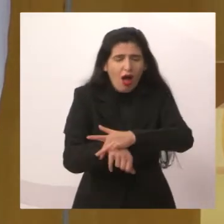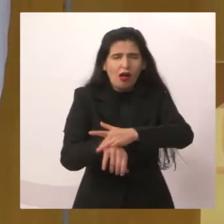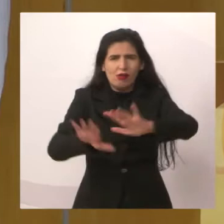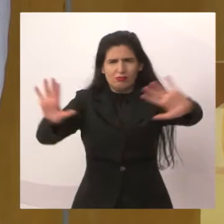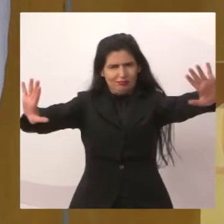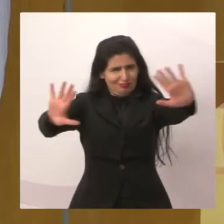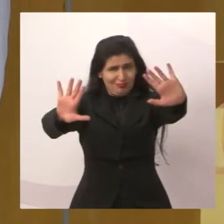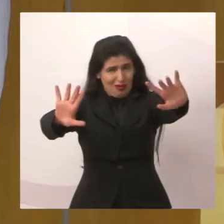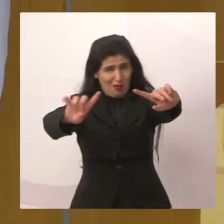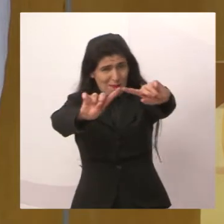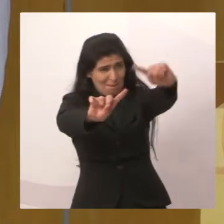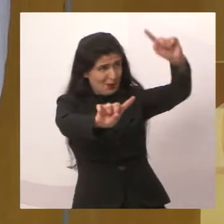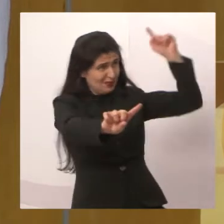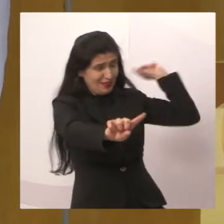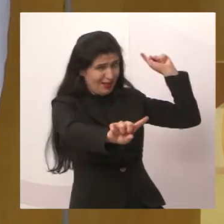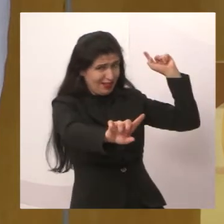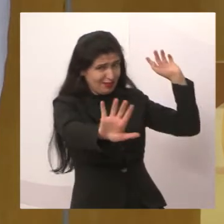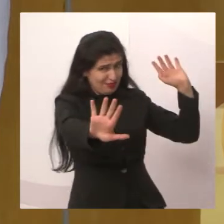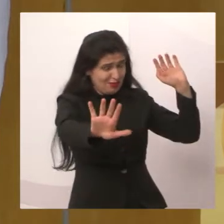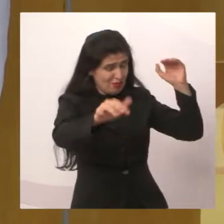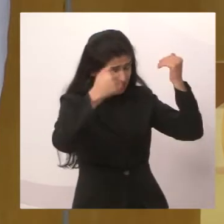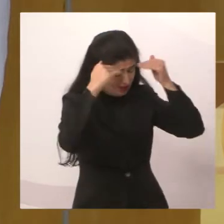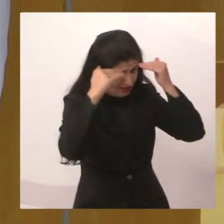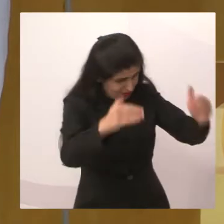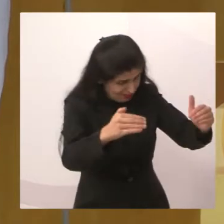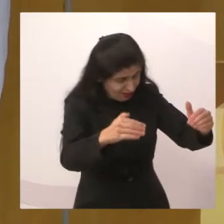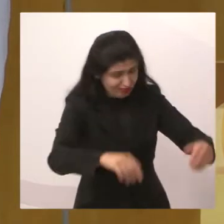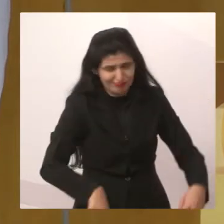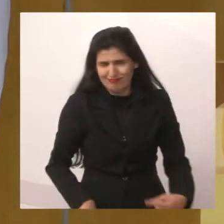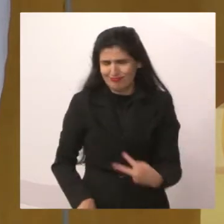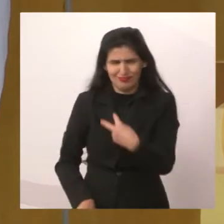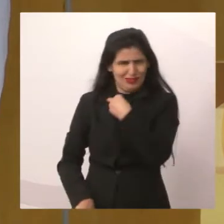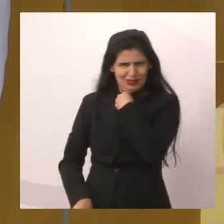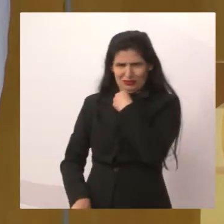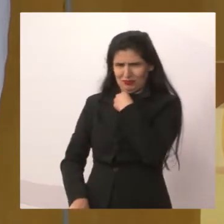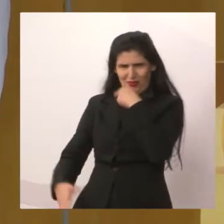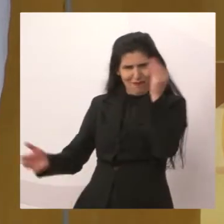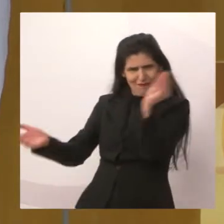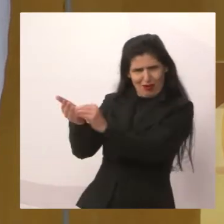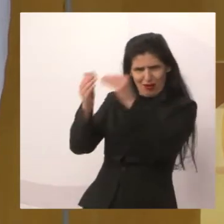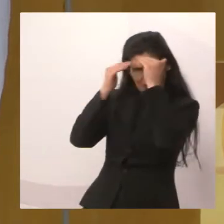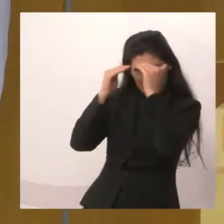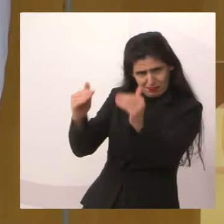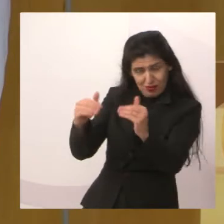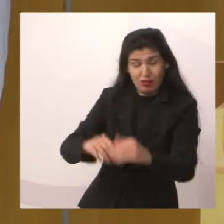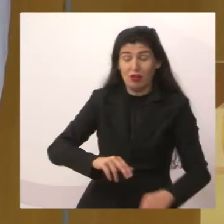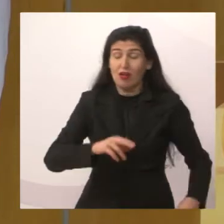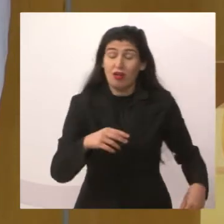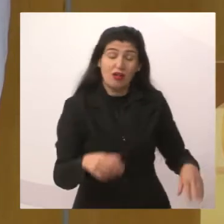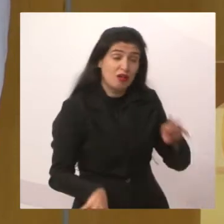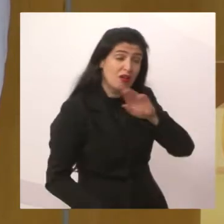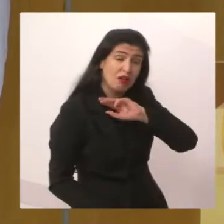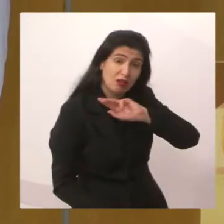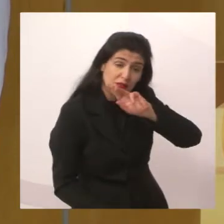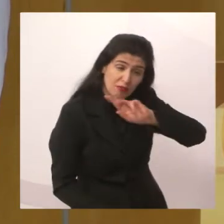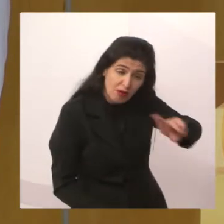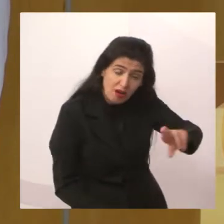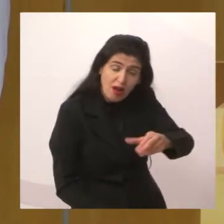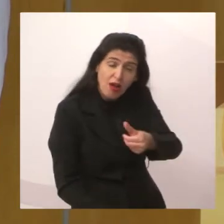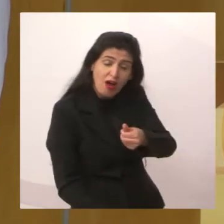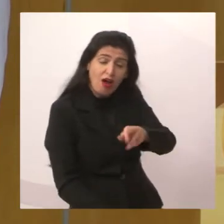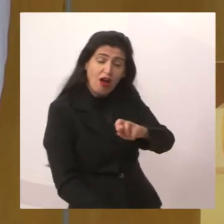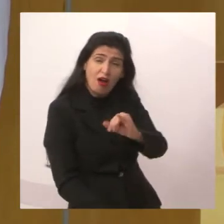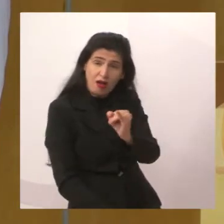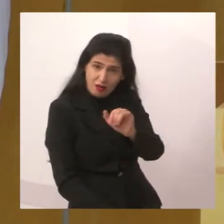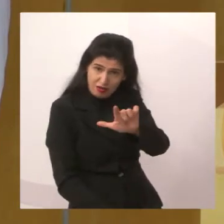posso. Eu não posso fazer isso. Então aqui, só para responder o vereador Arildo. Isso, para